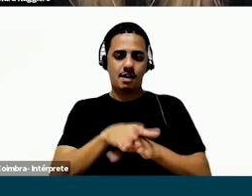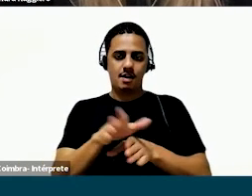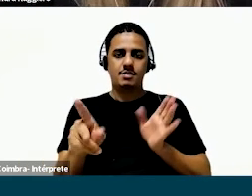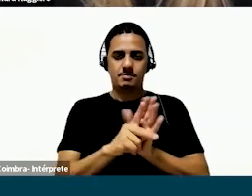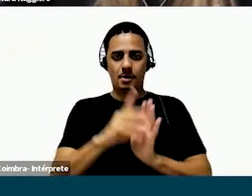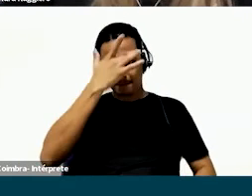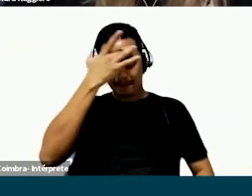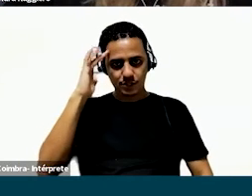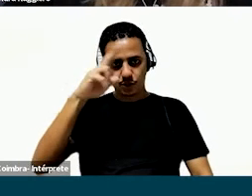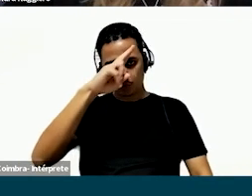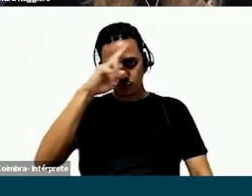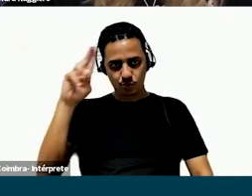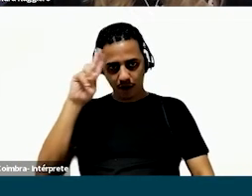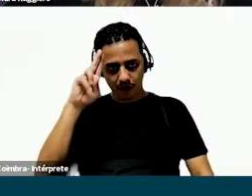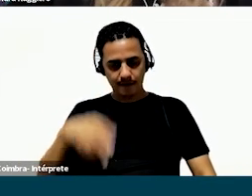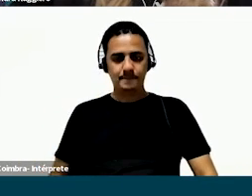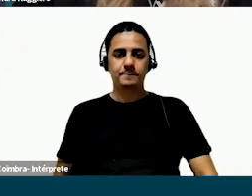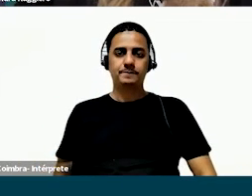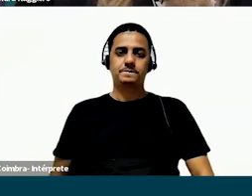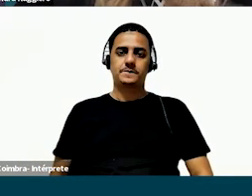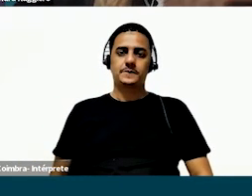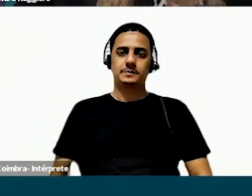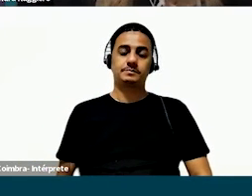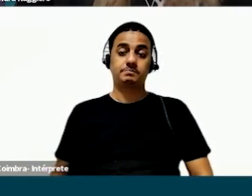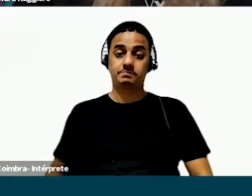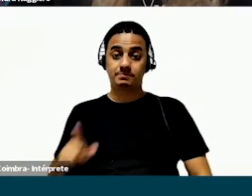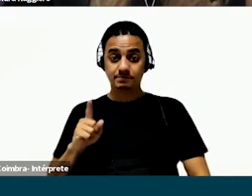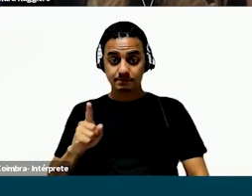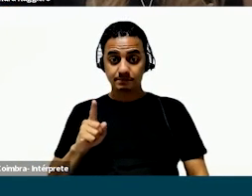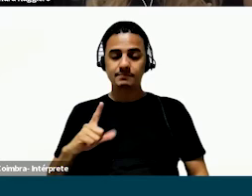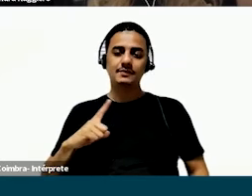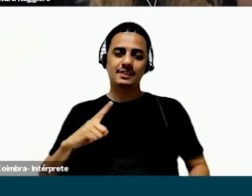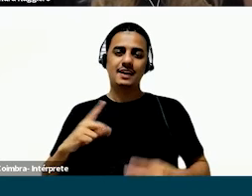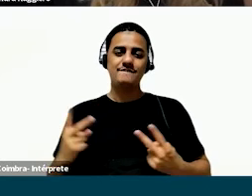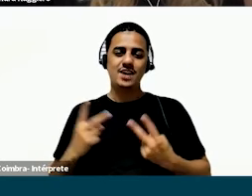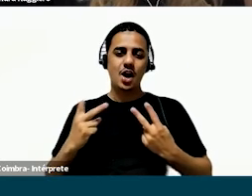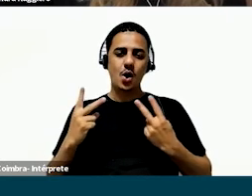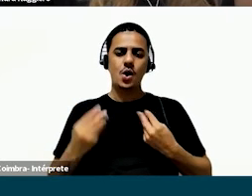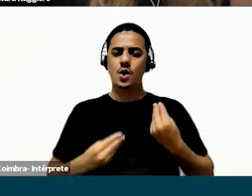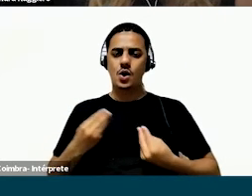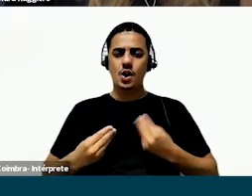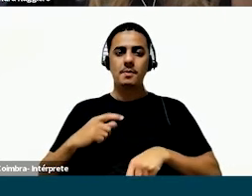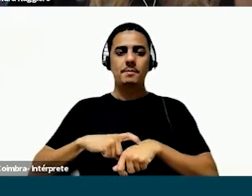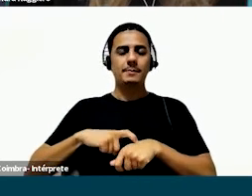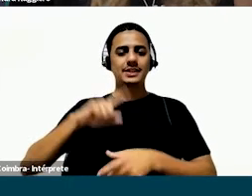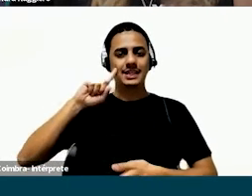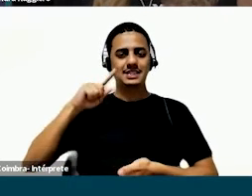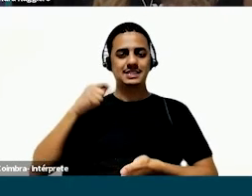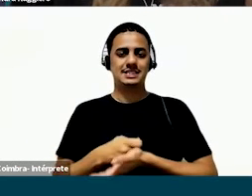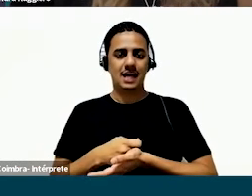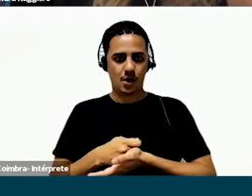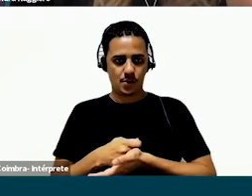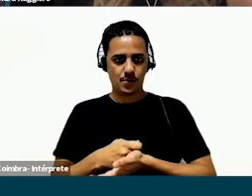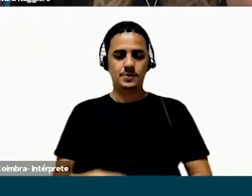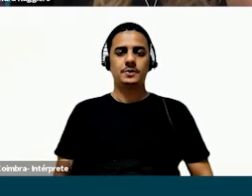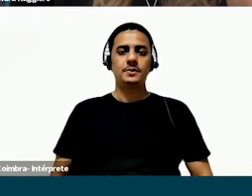uma recomendação para os usuários. Então, aqui, a gente entrega valor, então, nas decisões, na